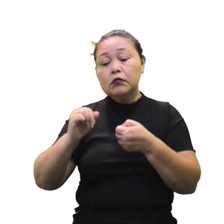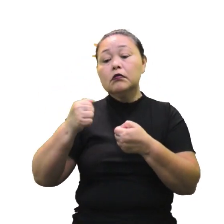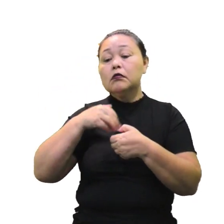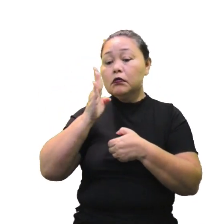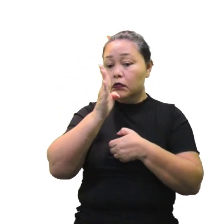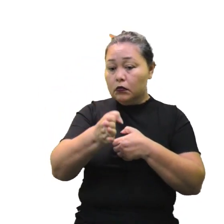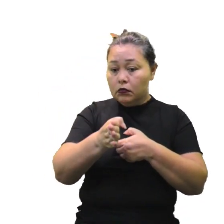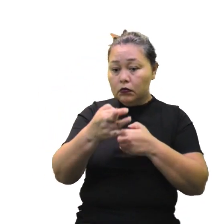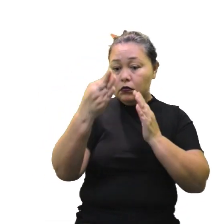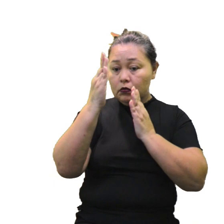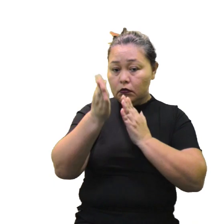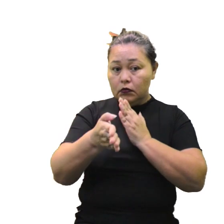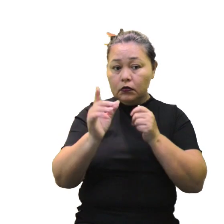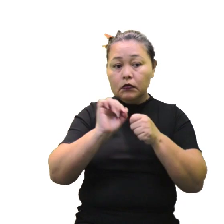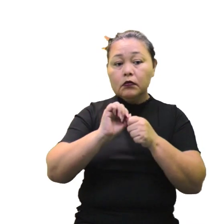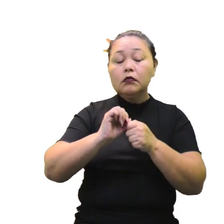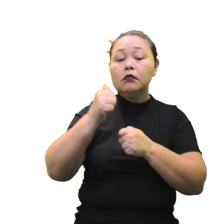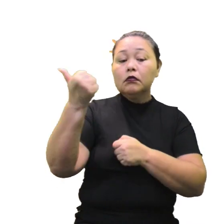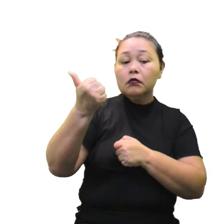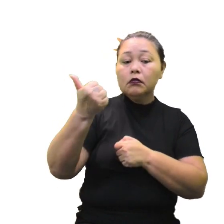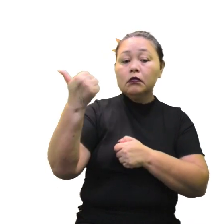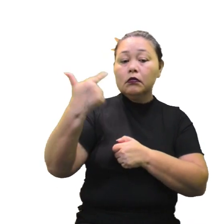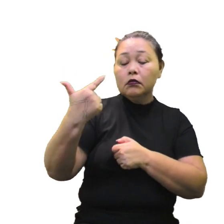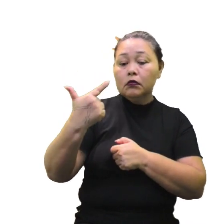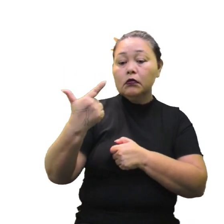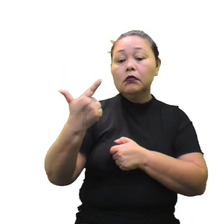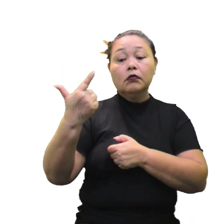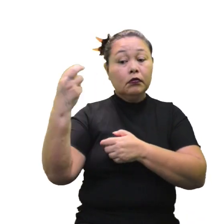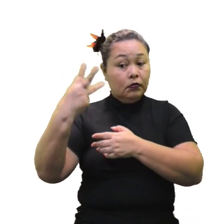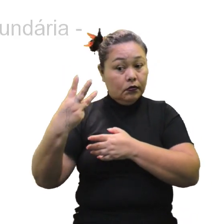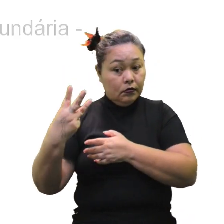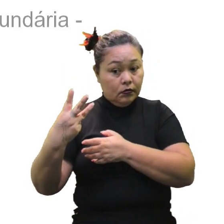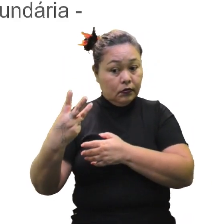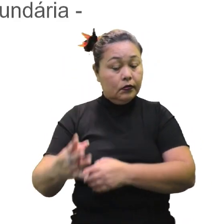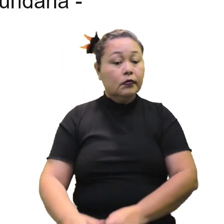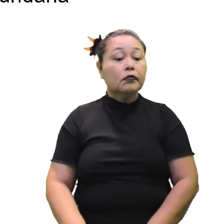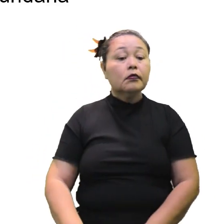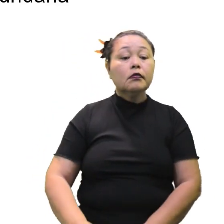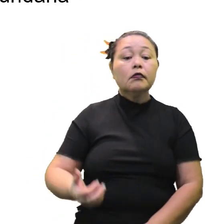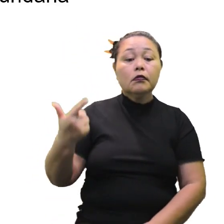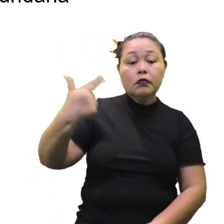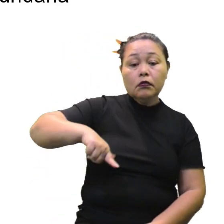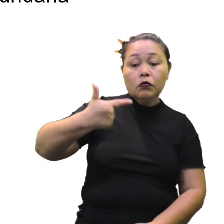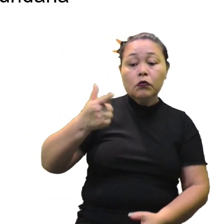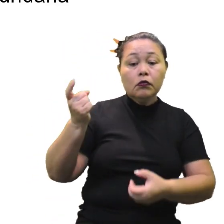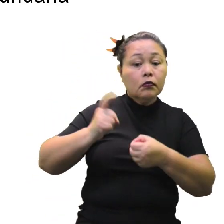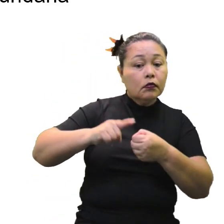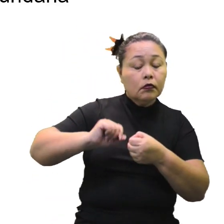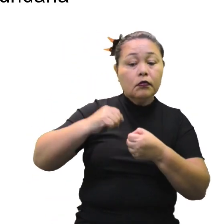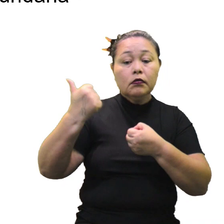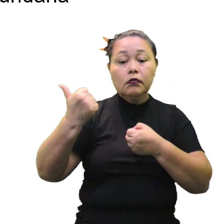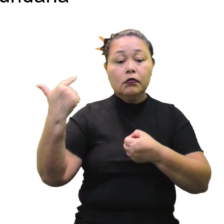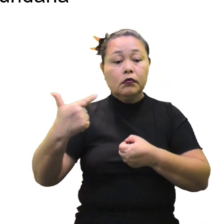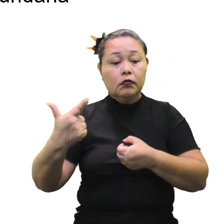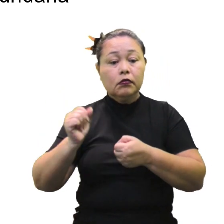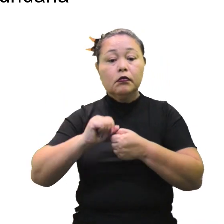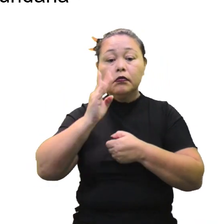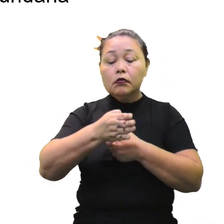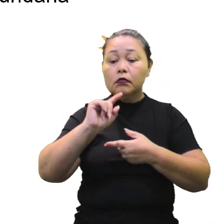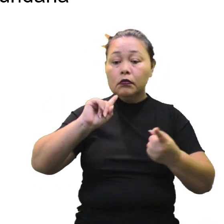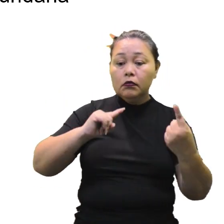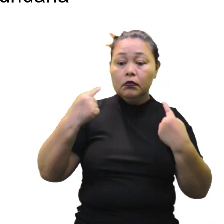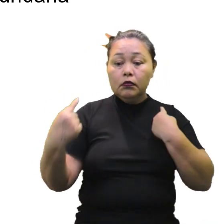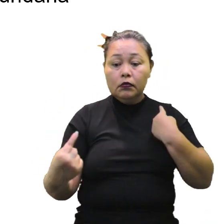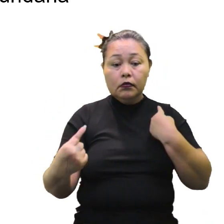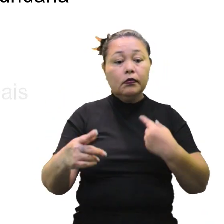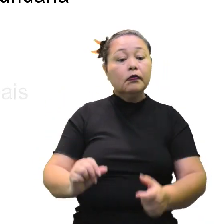secundária e convencional. Primária, secundária e terciária. Renovável, não renovável, primária, secundária,